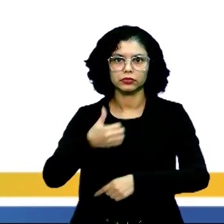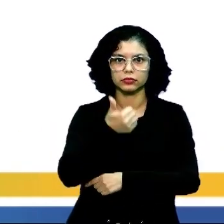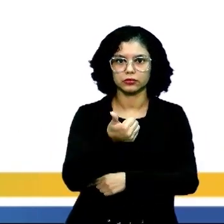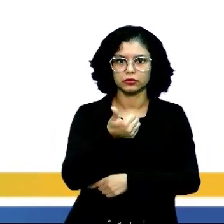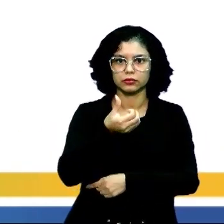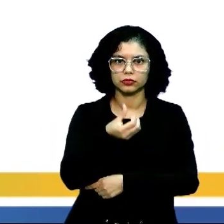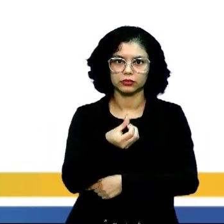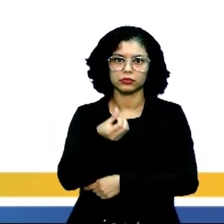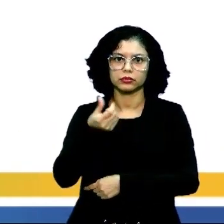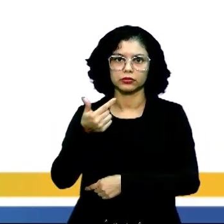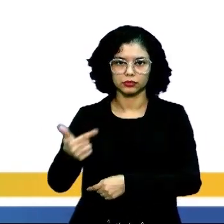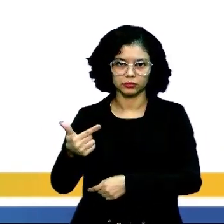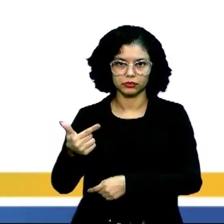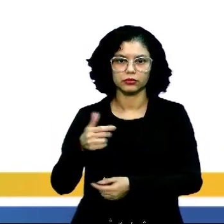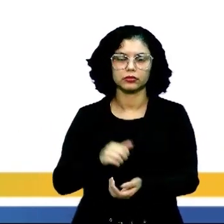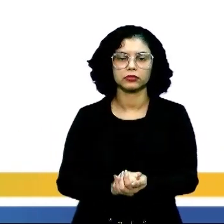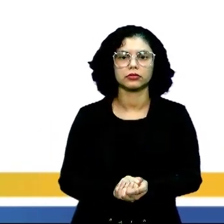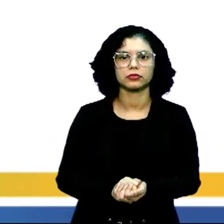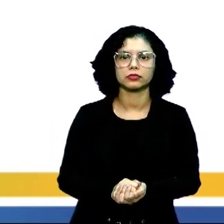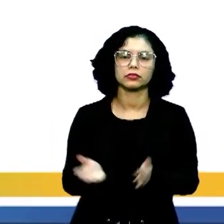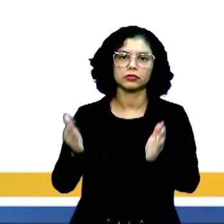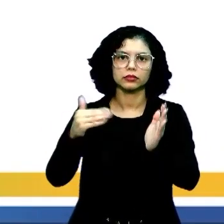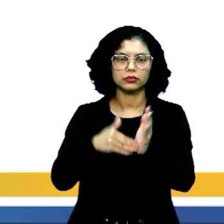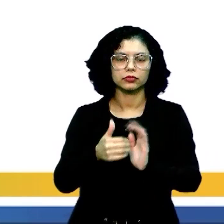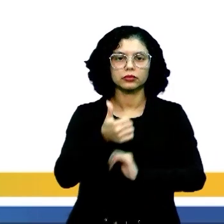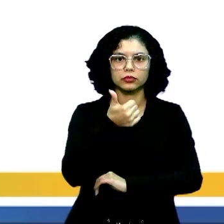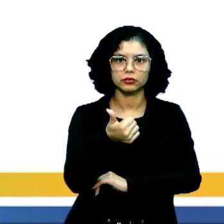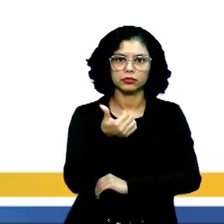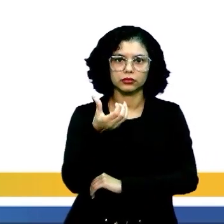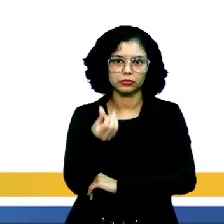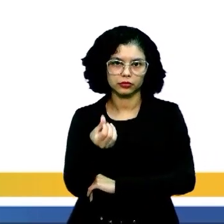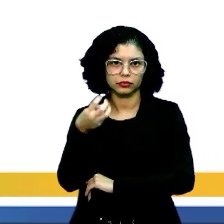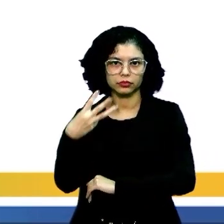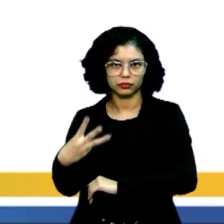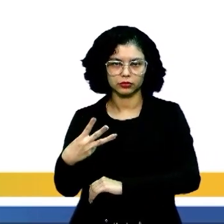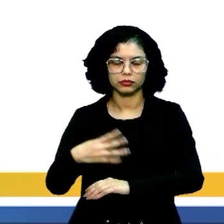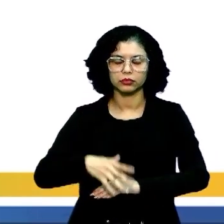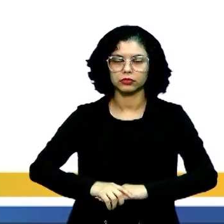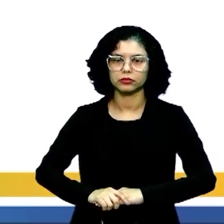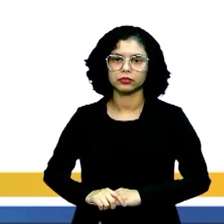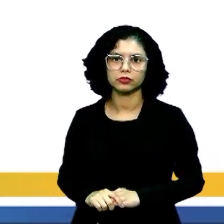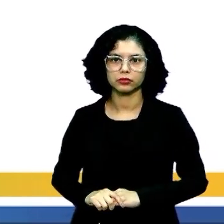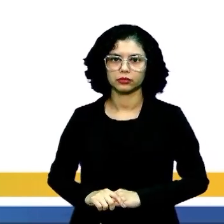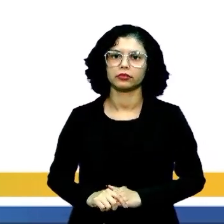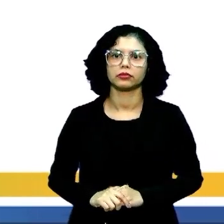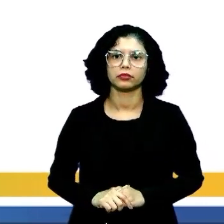na página 162 e finaliza na página